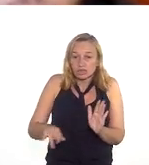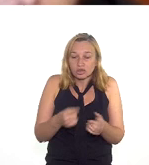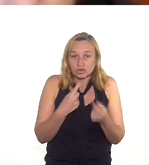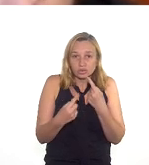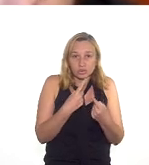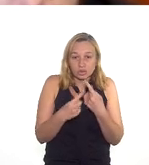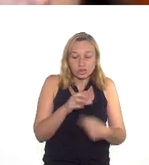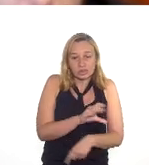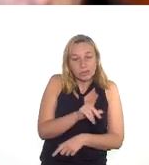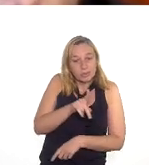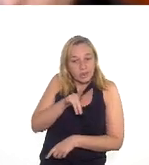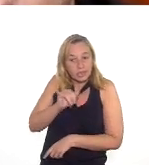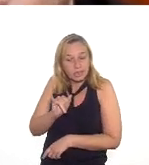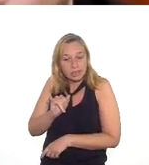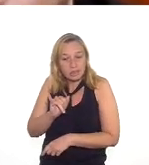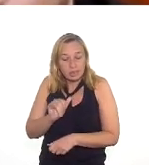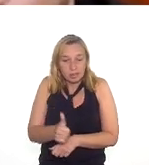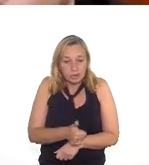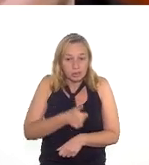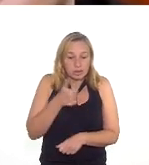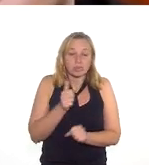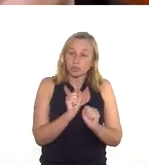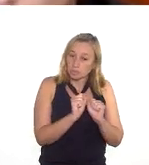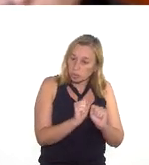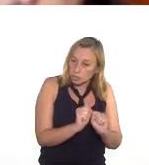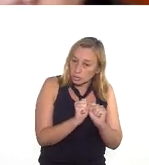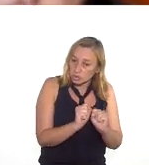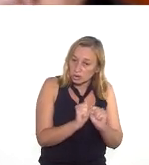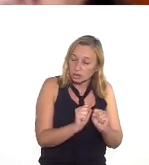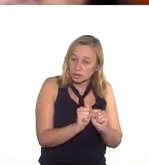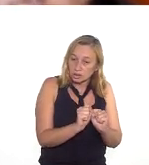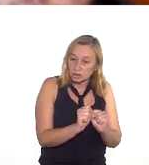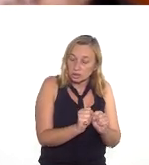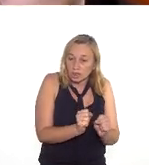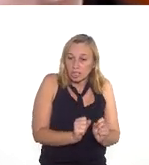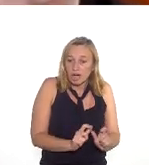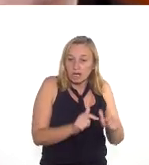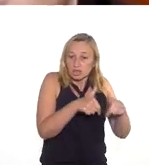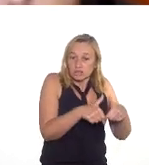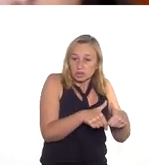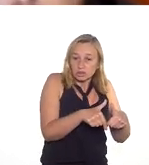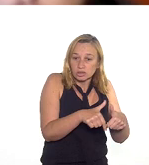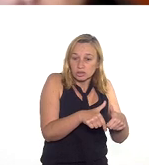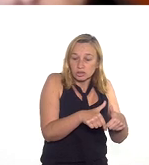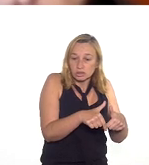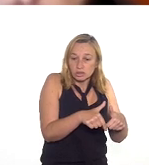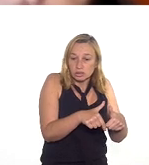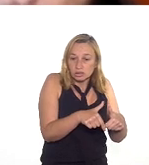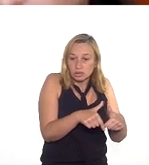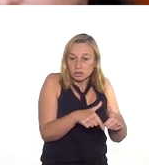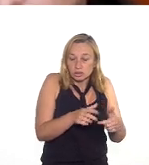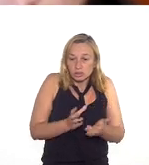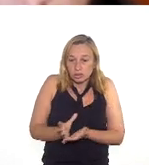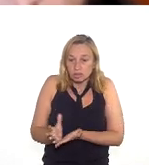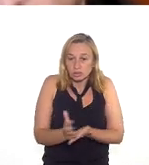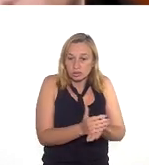da CPI de aprimoramentos que podem ser efetuados na apuração da